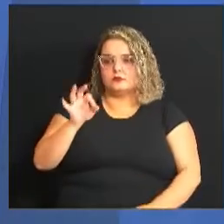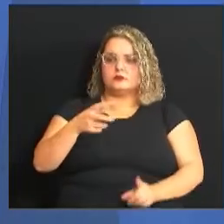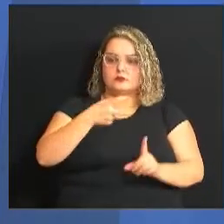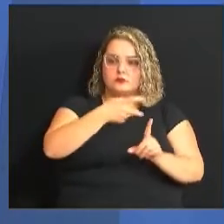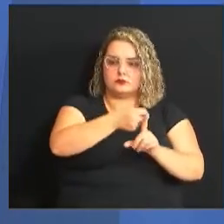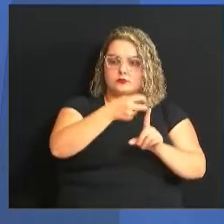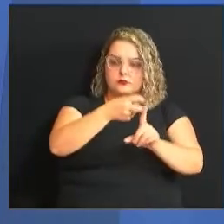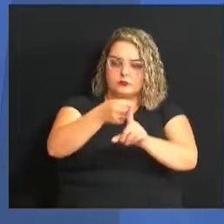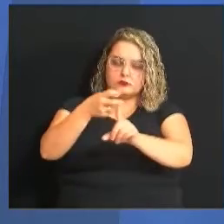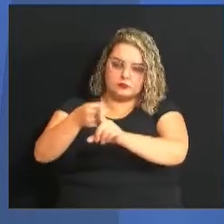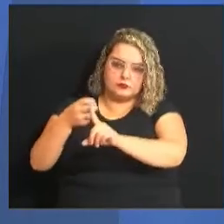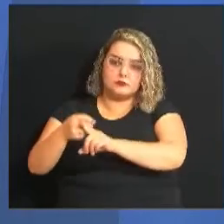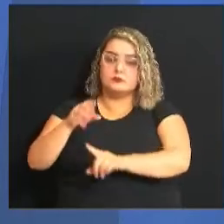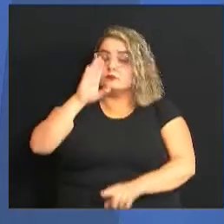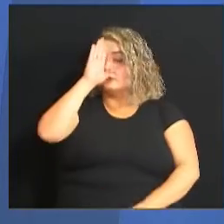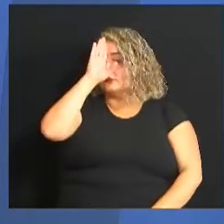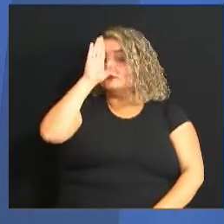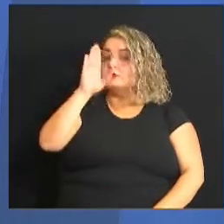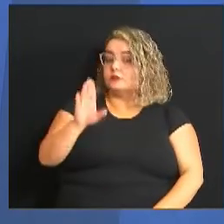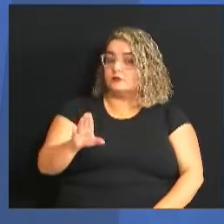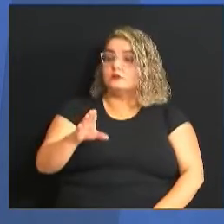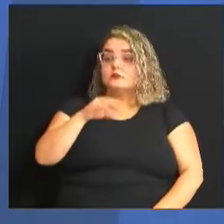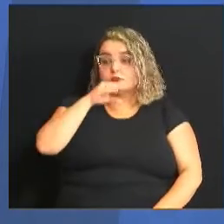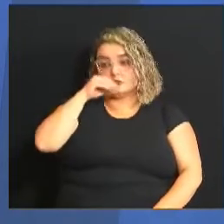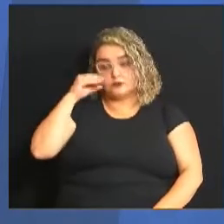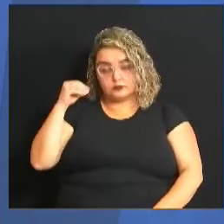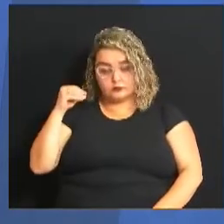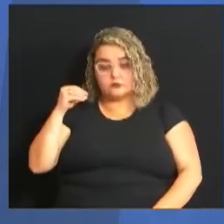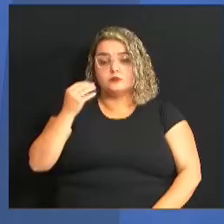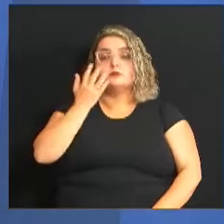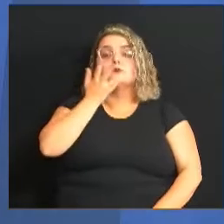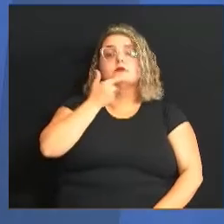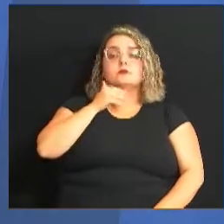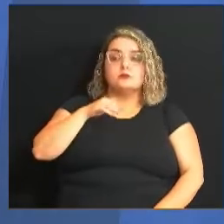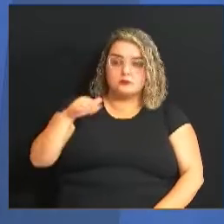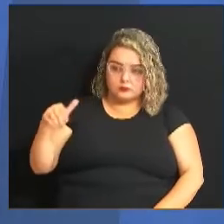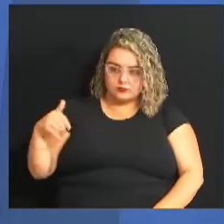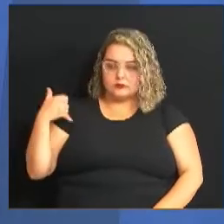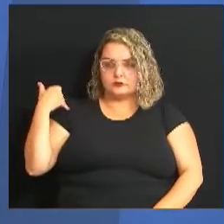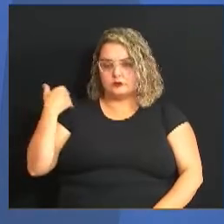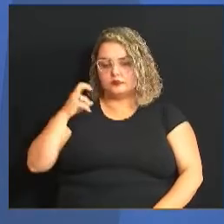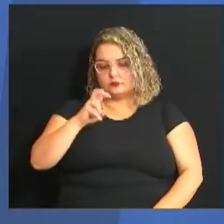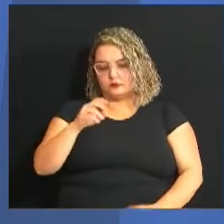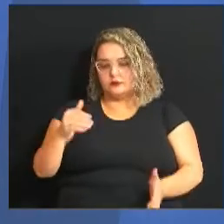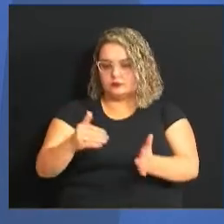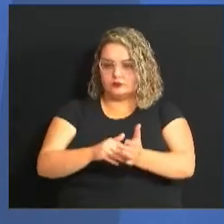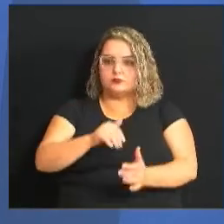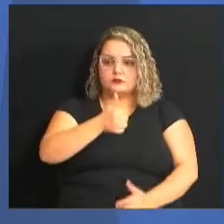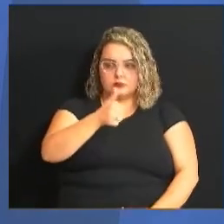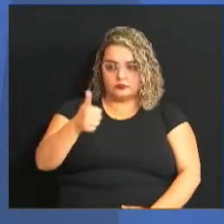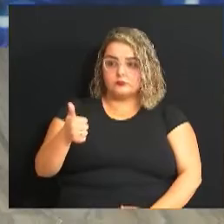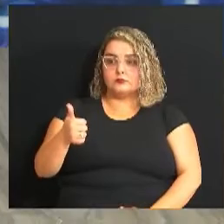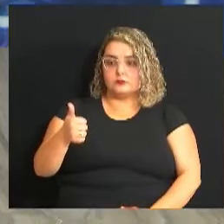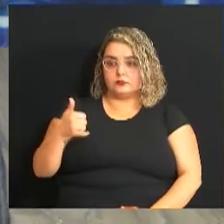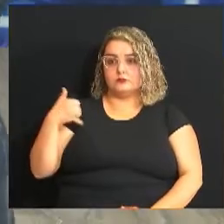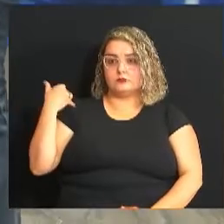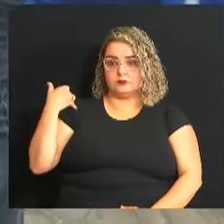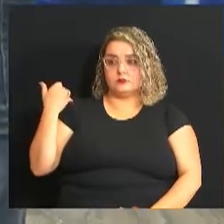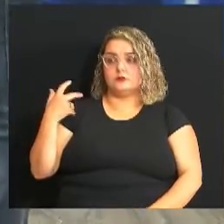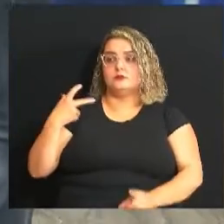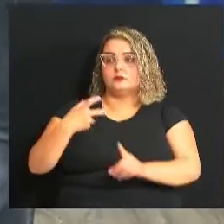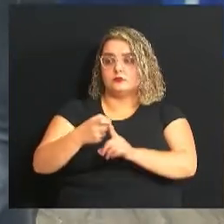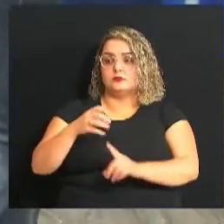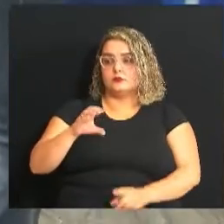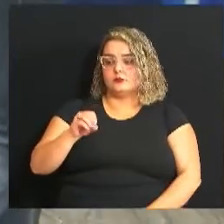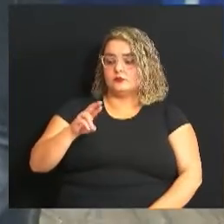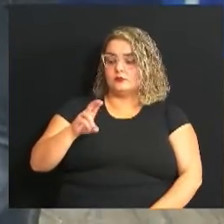vacinal, principalmente nos adolescentes e nas crianças de 5 a 11 anos, que é aplicada a Coronavac.